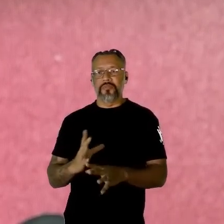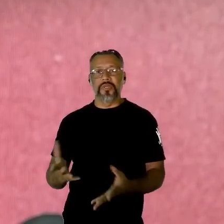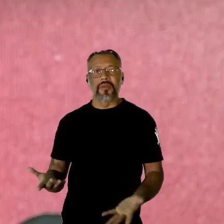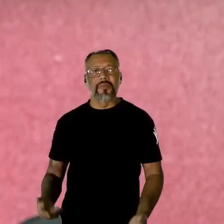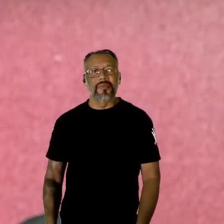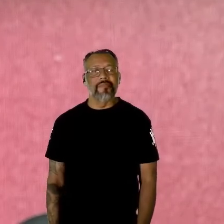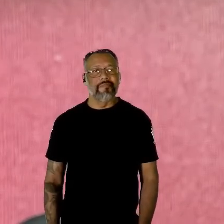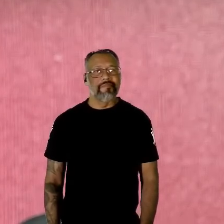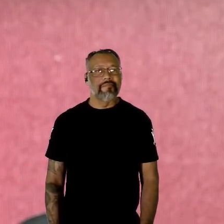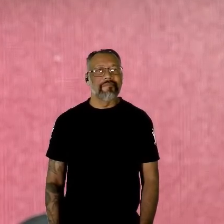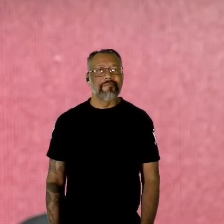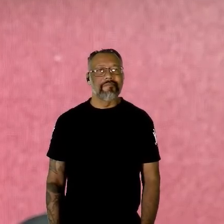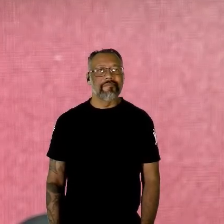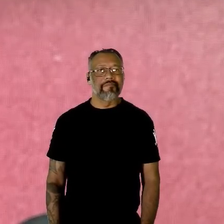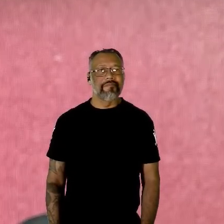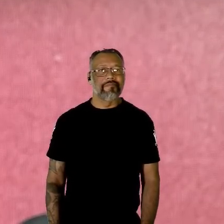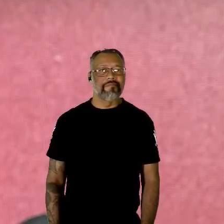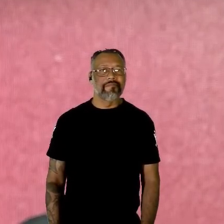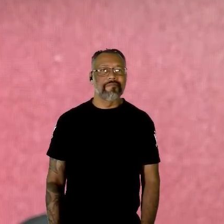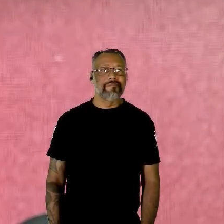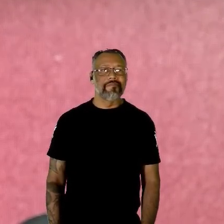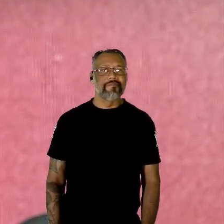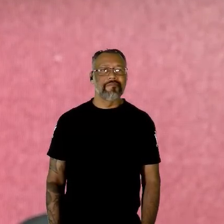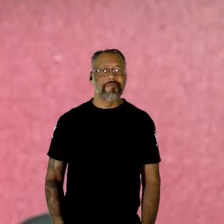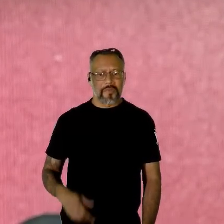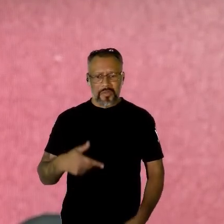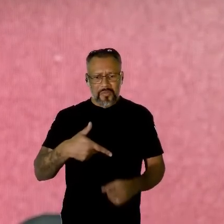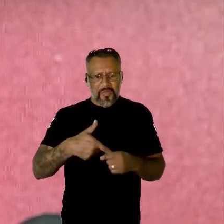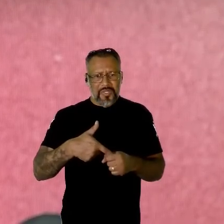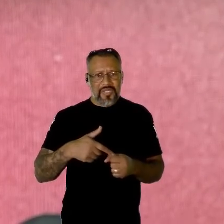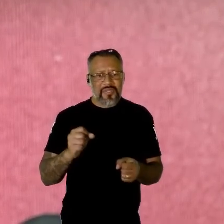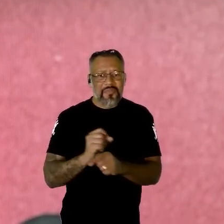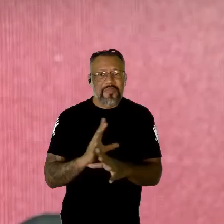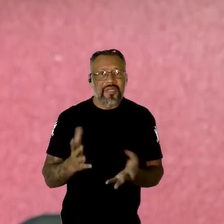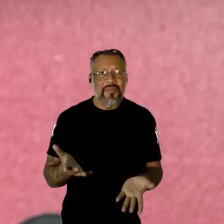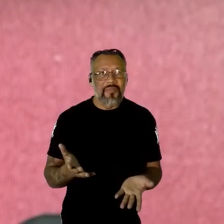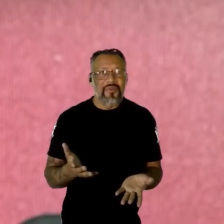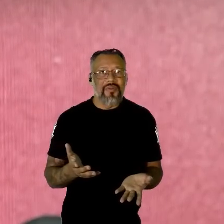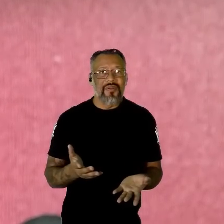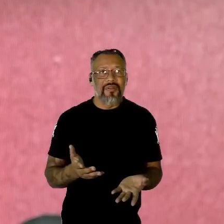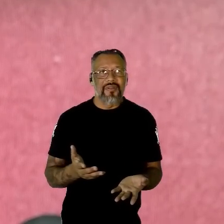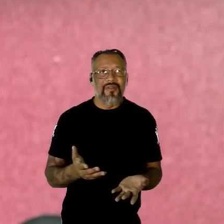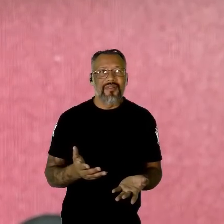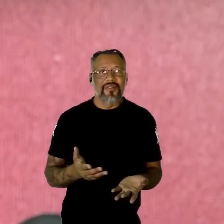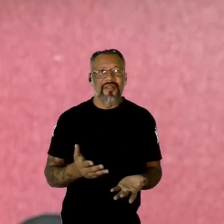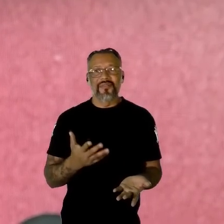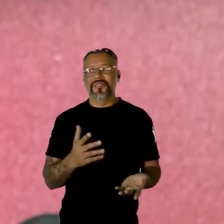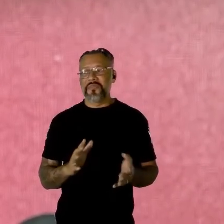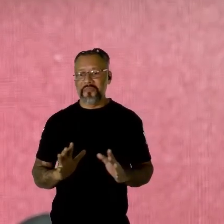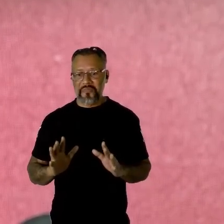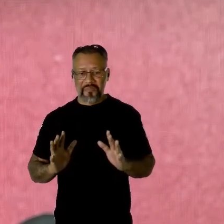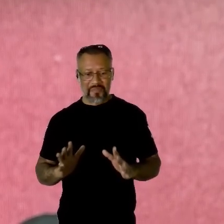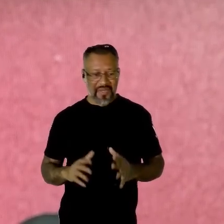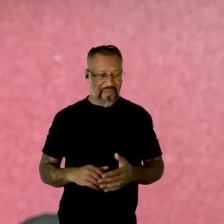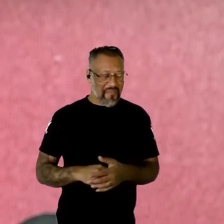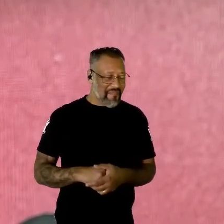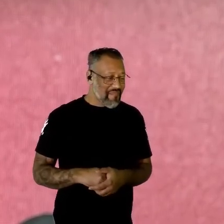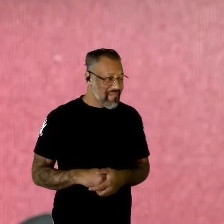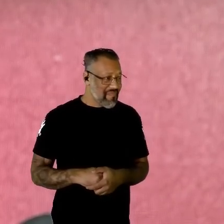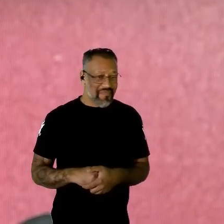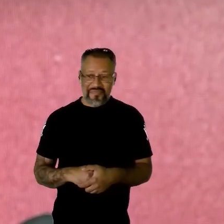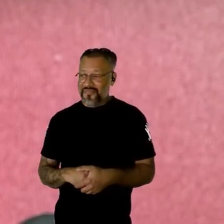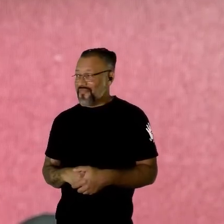triângulo atrás do carro pisca alerta ligado que aconteceu acabou o combustível a gente já passou por já vi